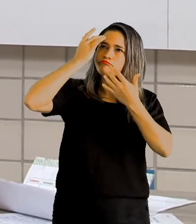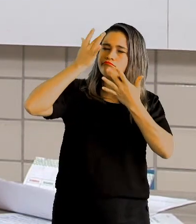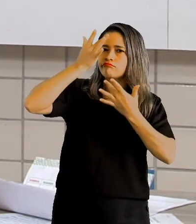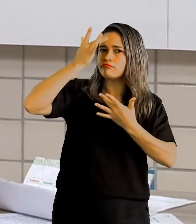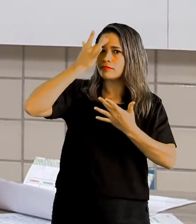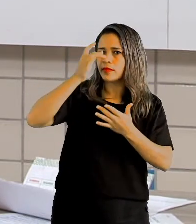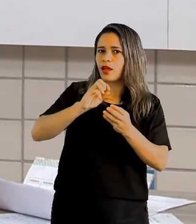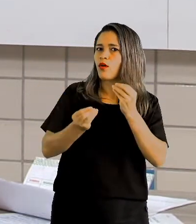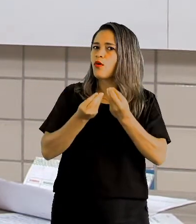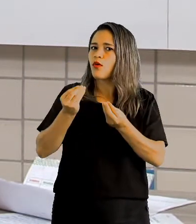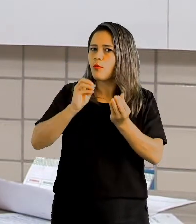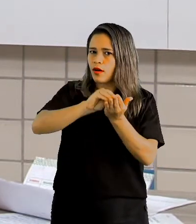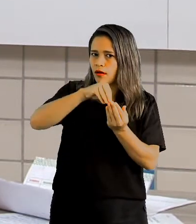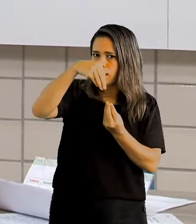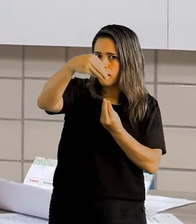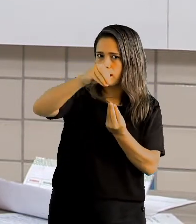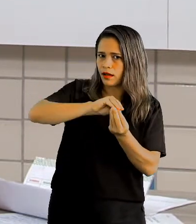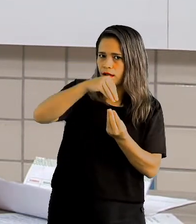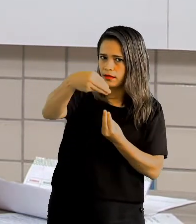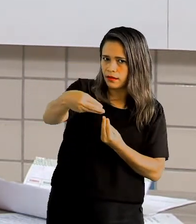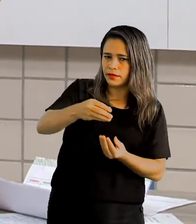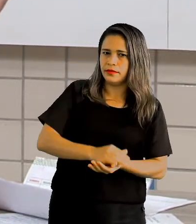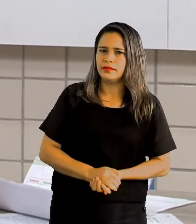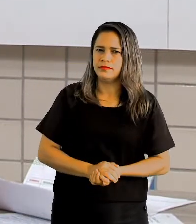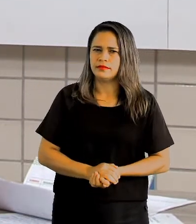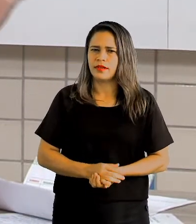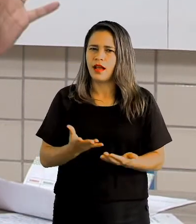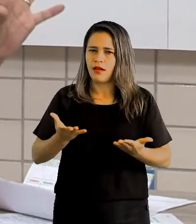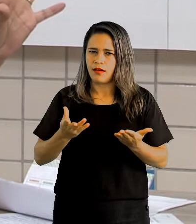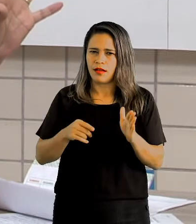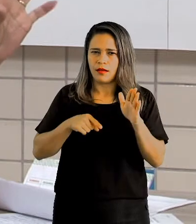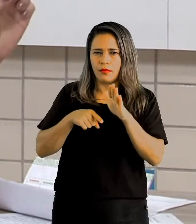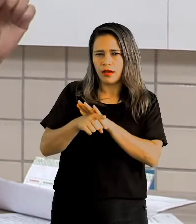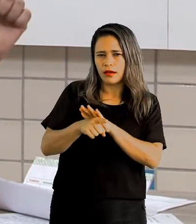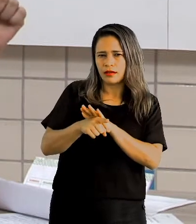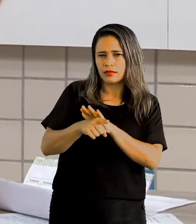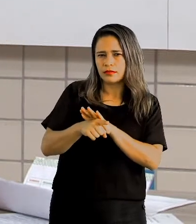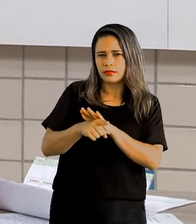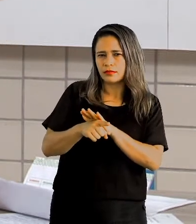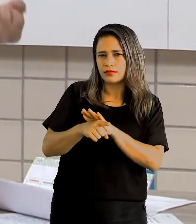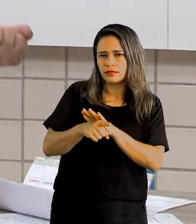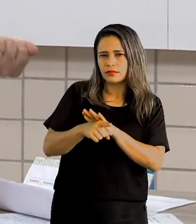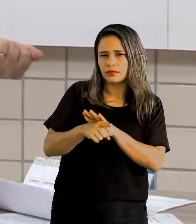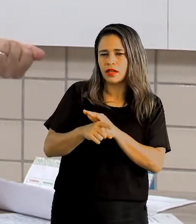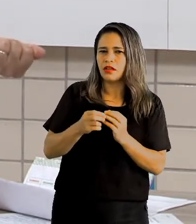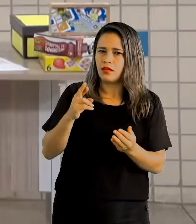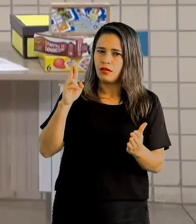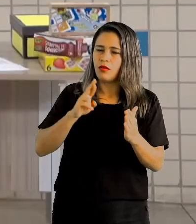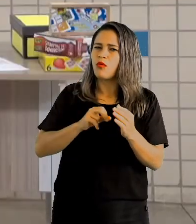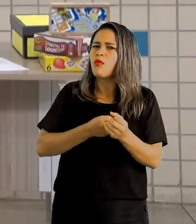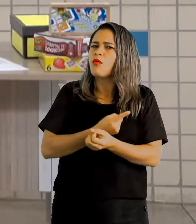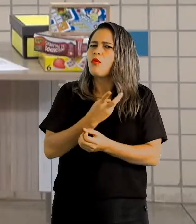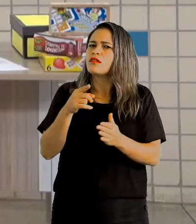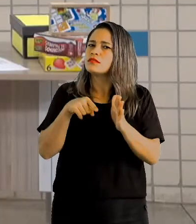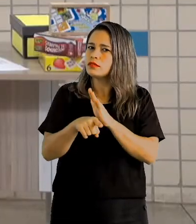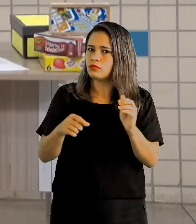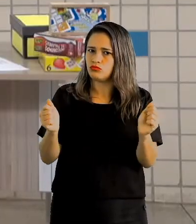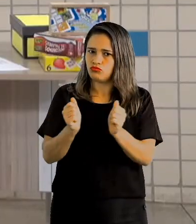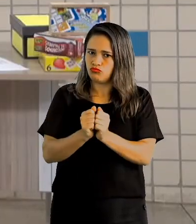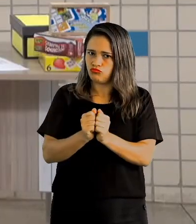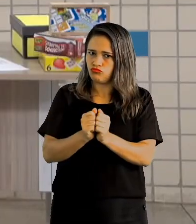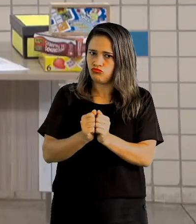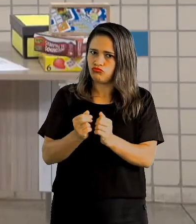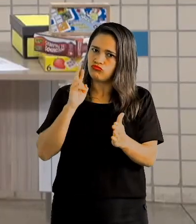calendário. Mas olha só a pergunta que eu vou fazer do texto, são poucas questões, nós vamos responder juntos. Vamos a